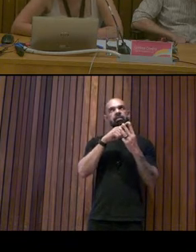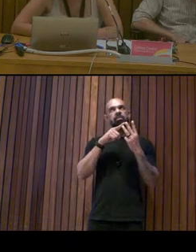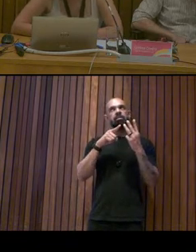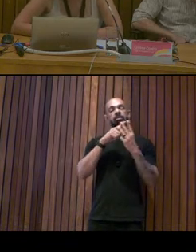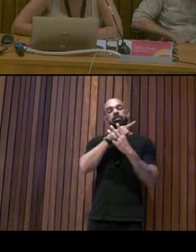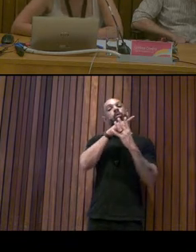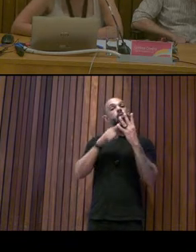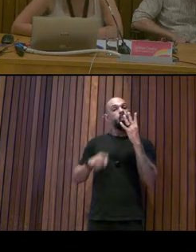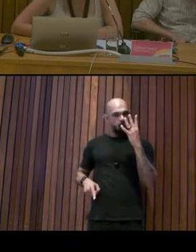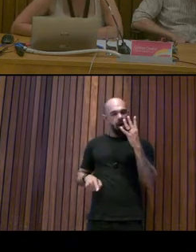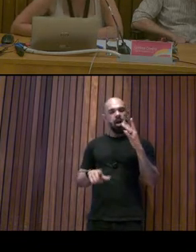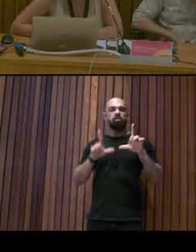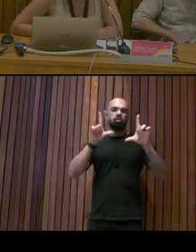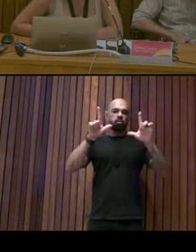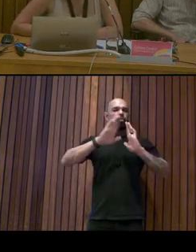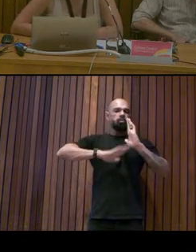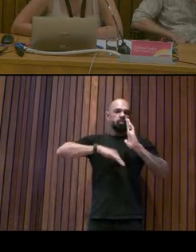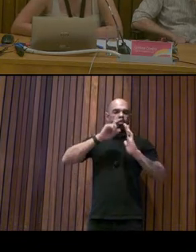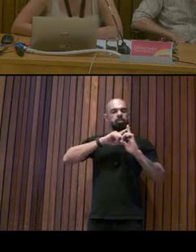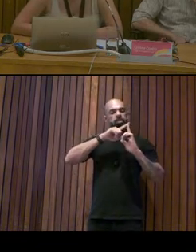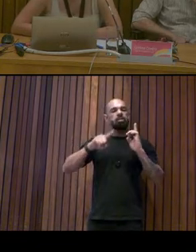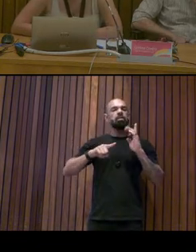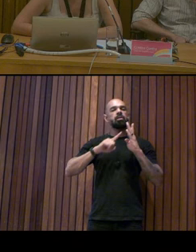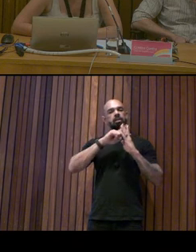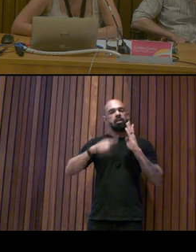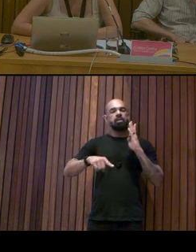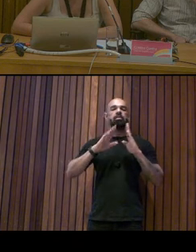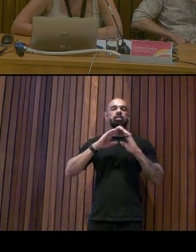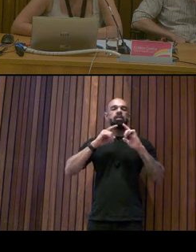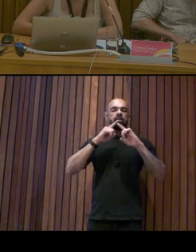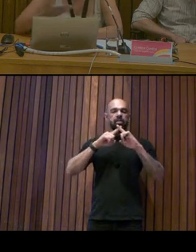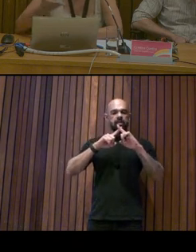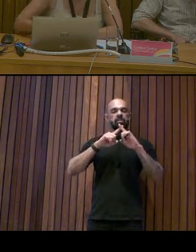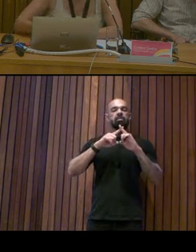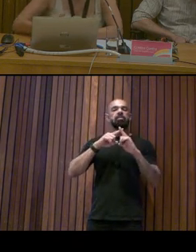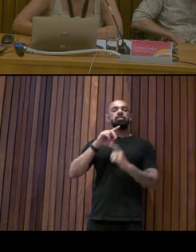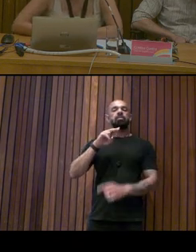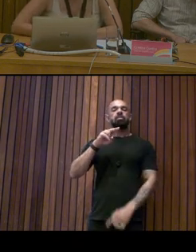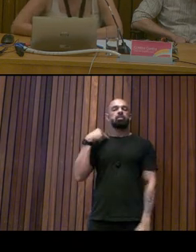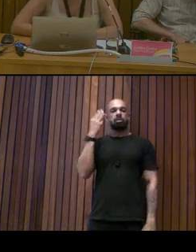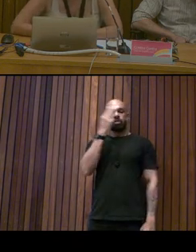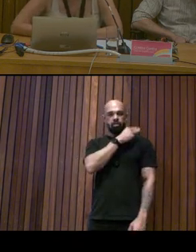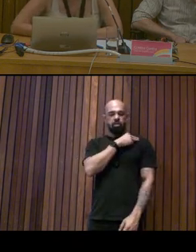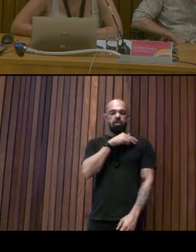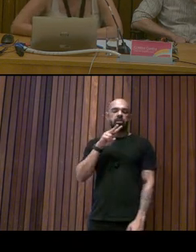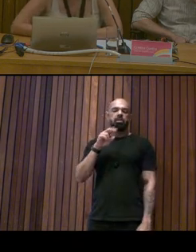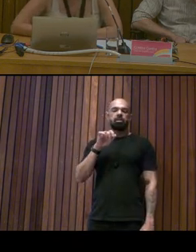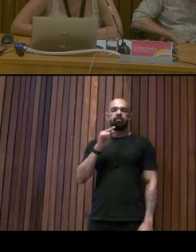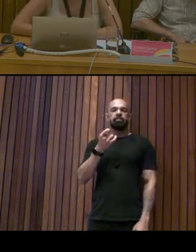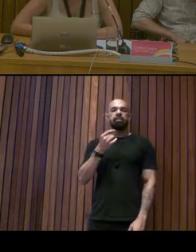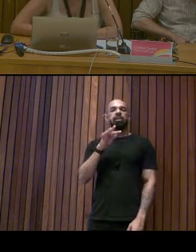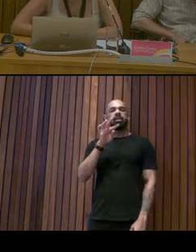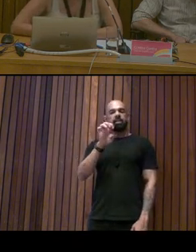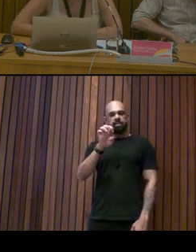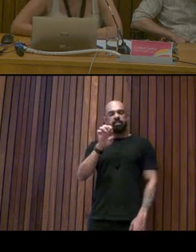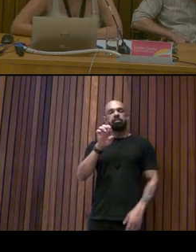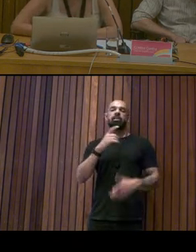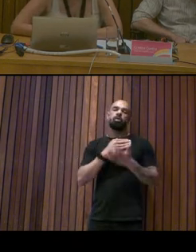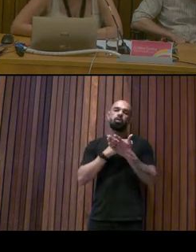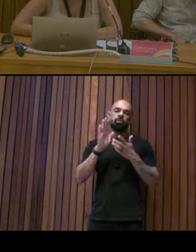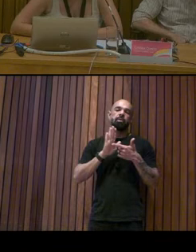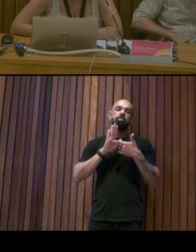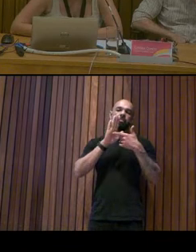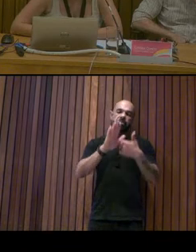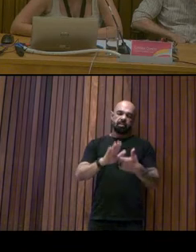quatro murais, né, vamos chamar assim, da Igreja Nossa Senhora dos Navegantes. Então, a gente começa apresentando os murais da Igreja Nossa Senhora